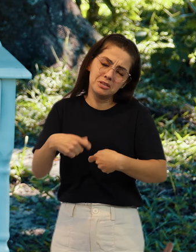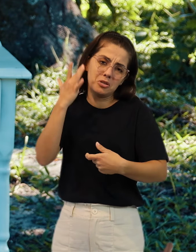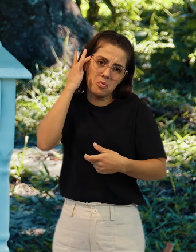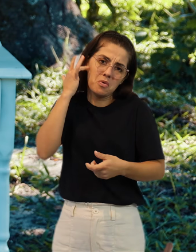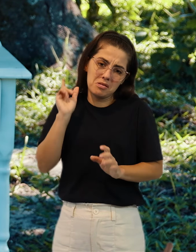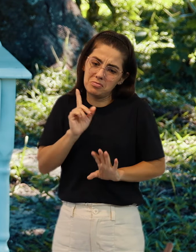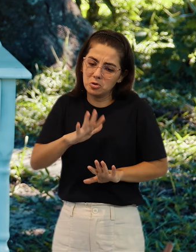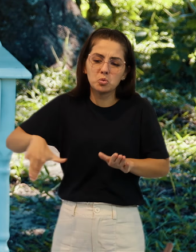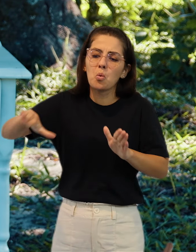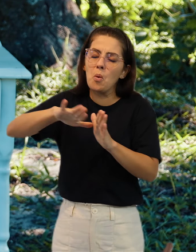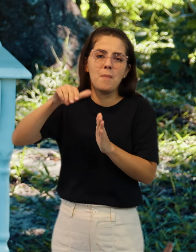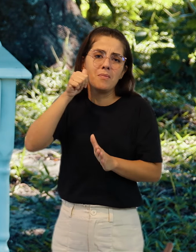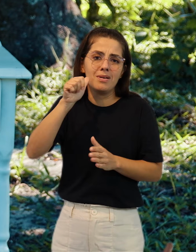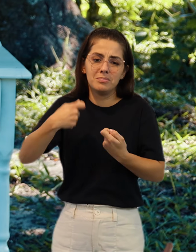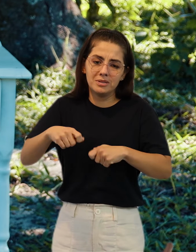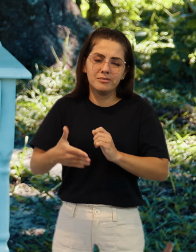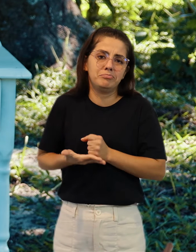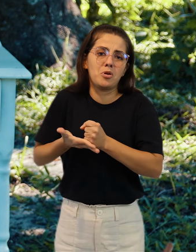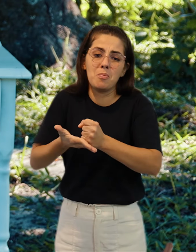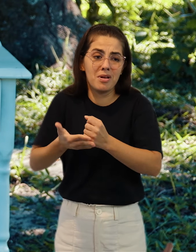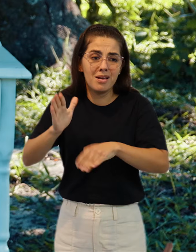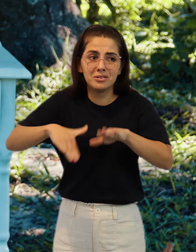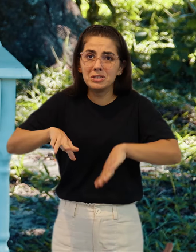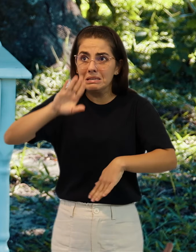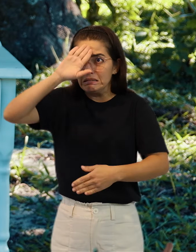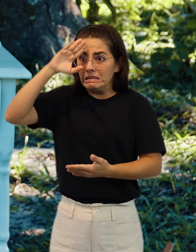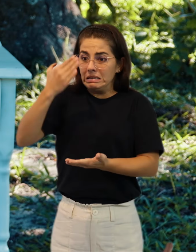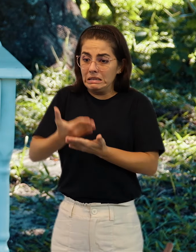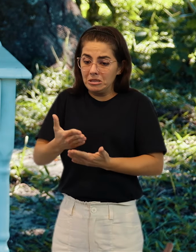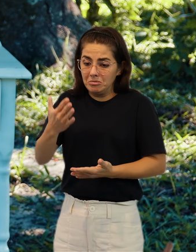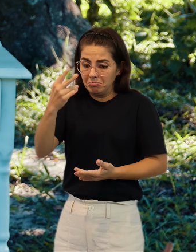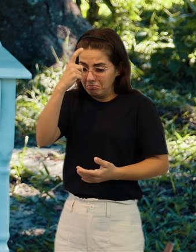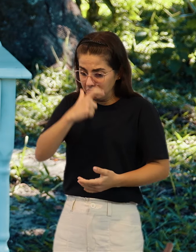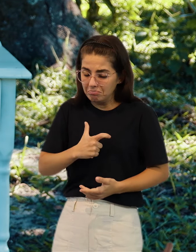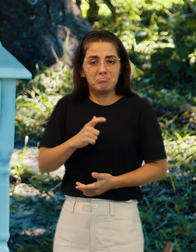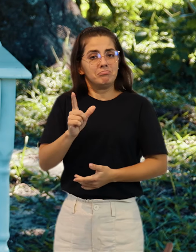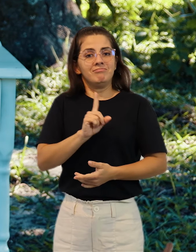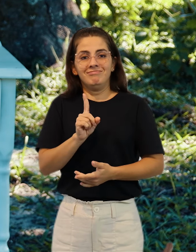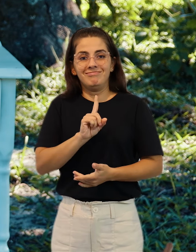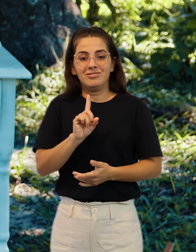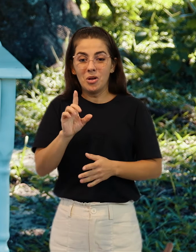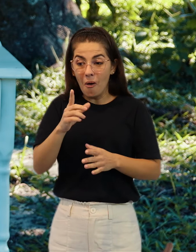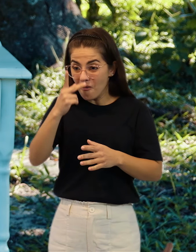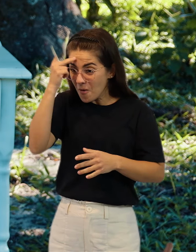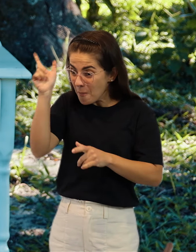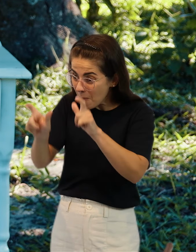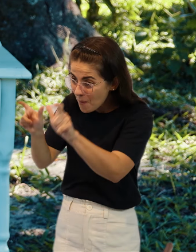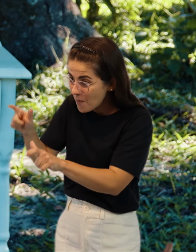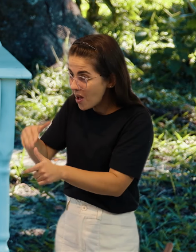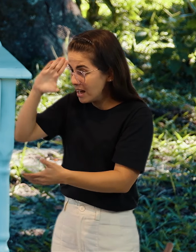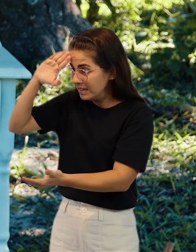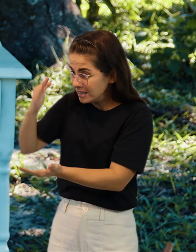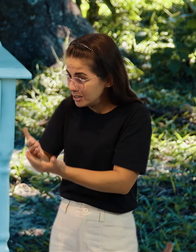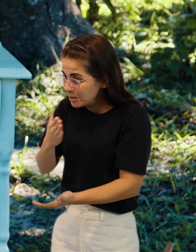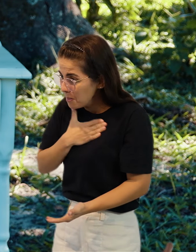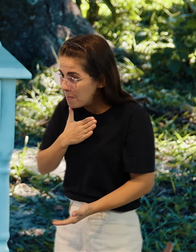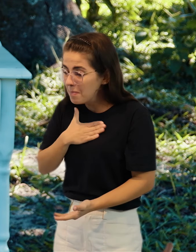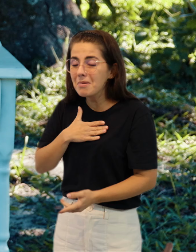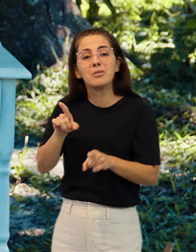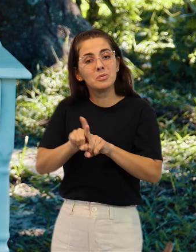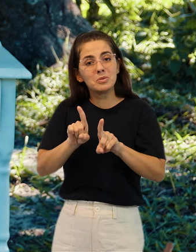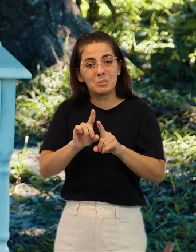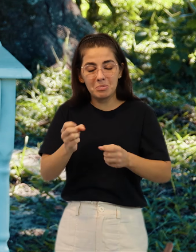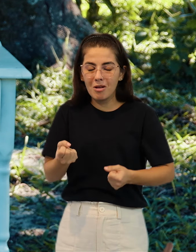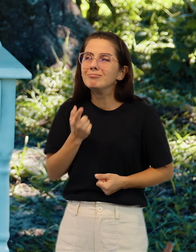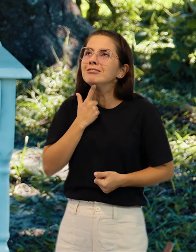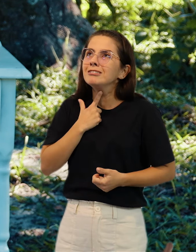mulheres precisam de apoio, né? Que às vezes a gente nem acredita na gente, né? Então quando acredita na gente, isso